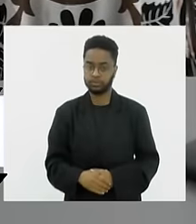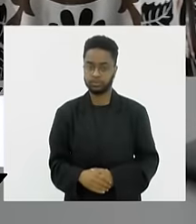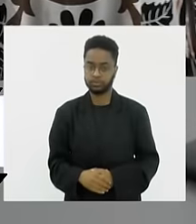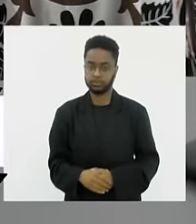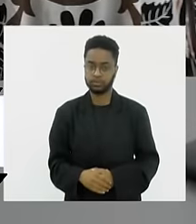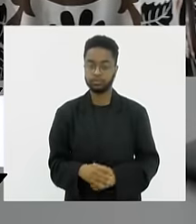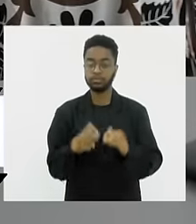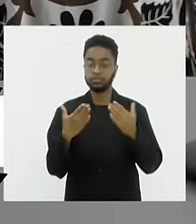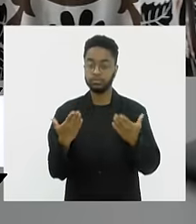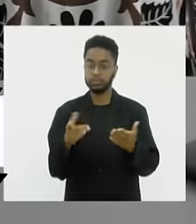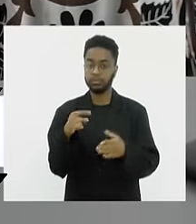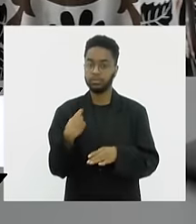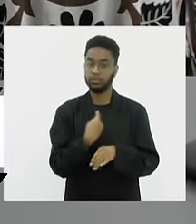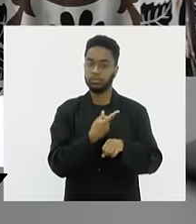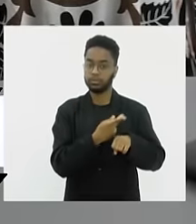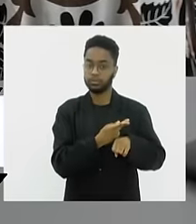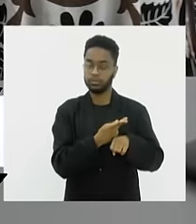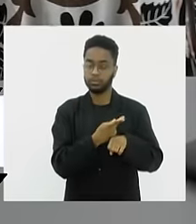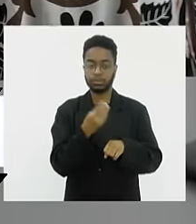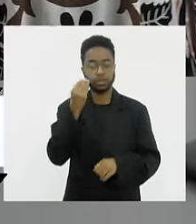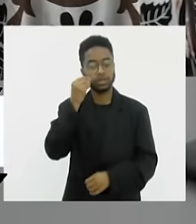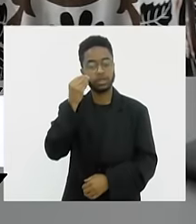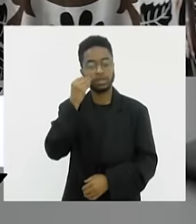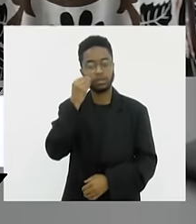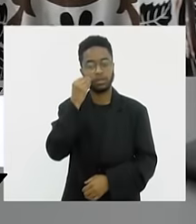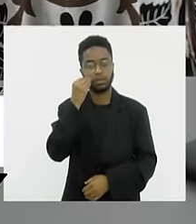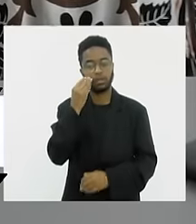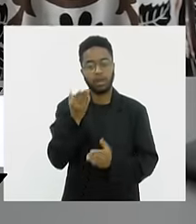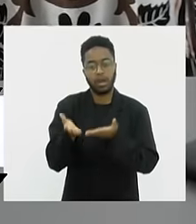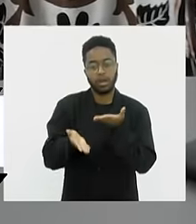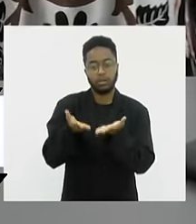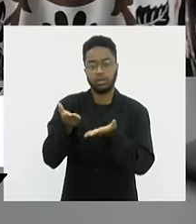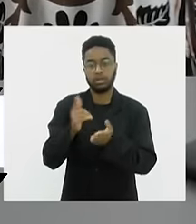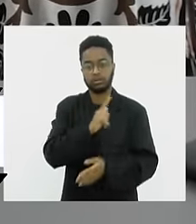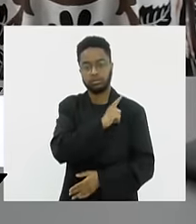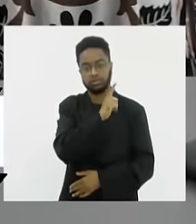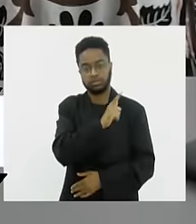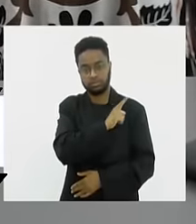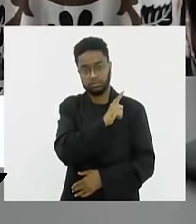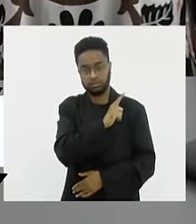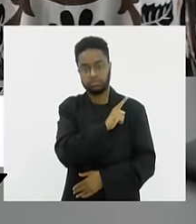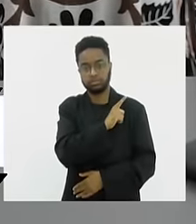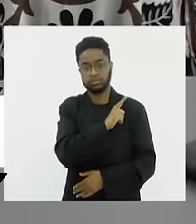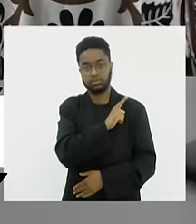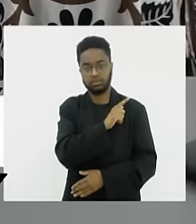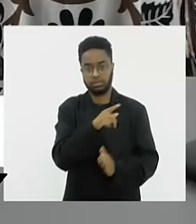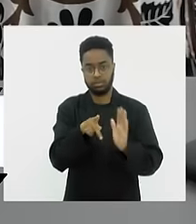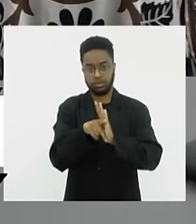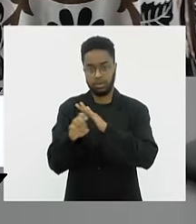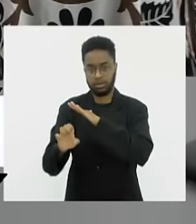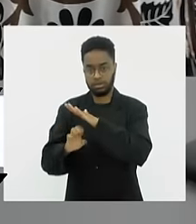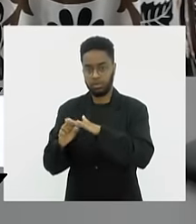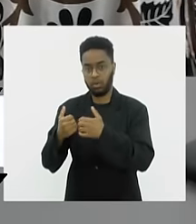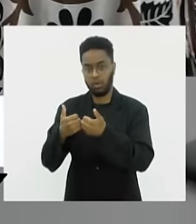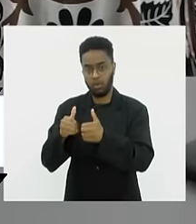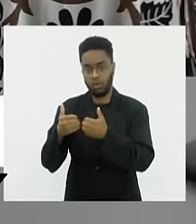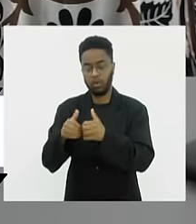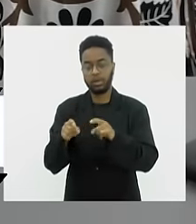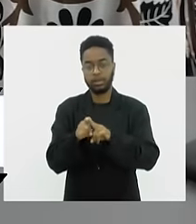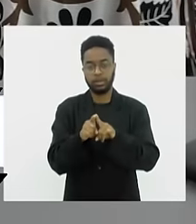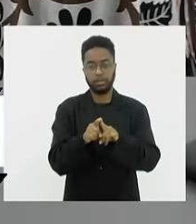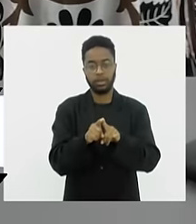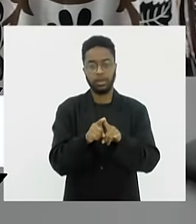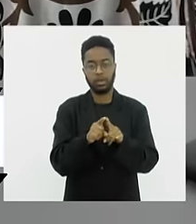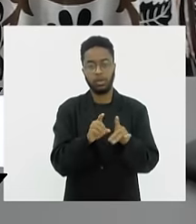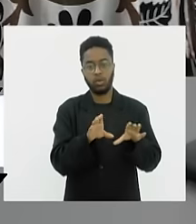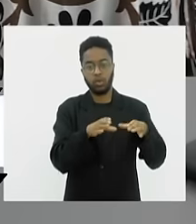Então, nós procuramos atender tanto a gestão em relação às empresas quanto os permissionários.